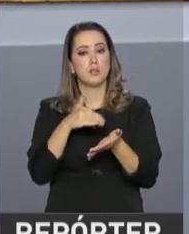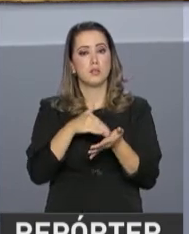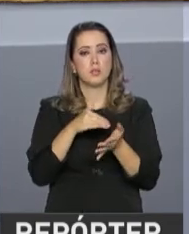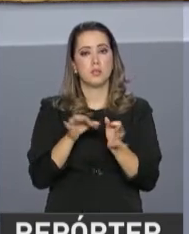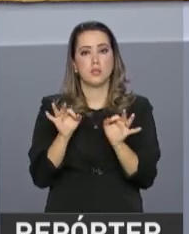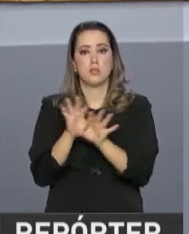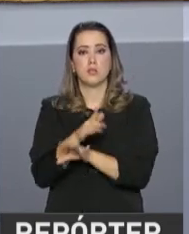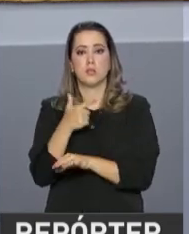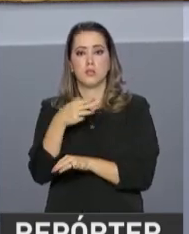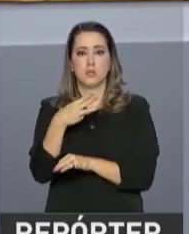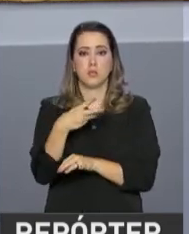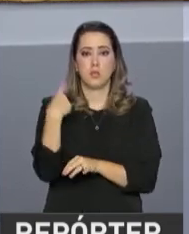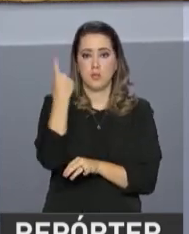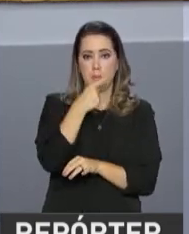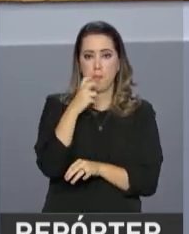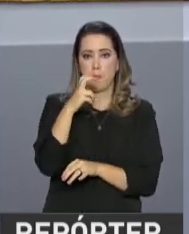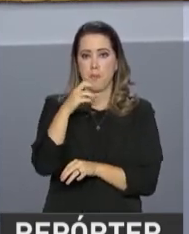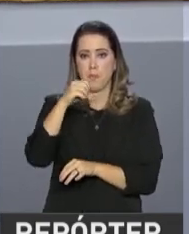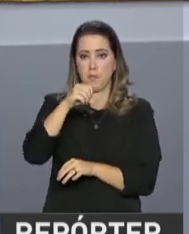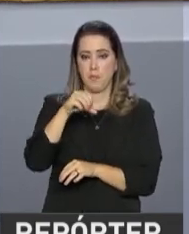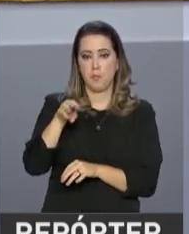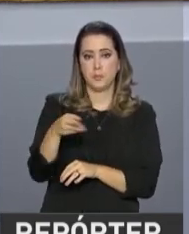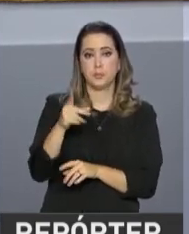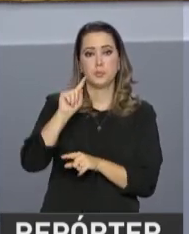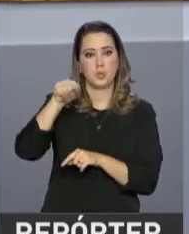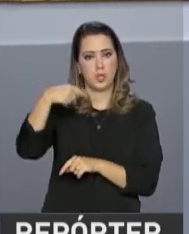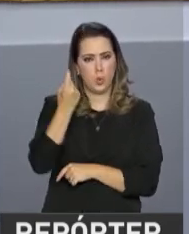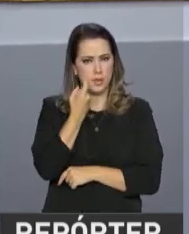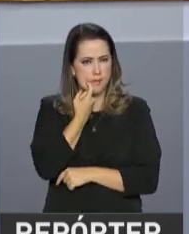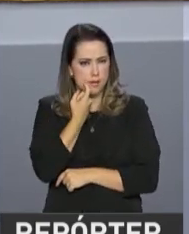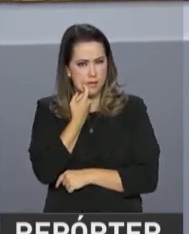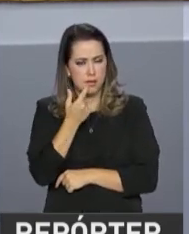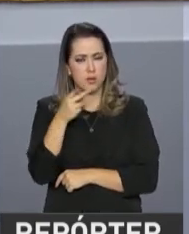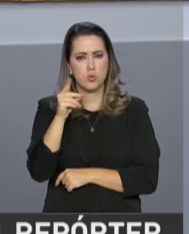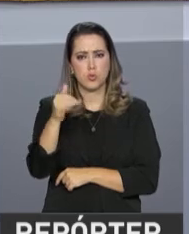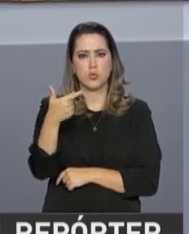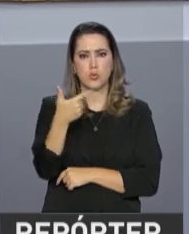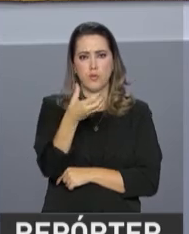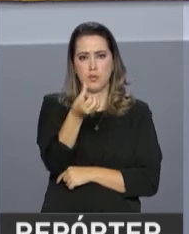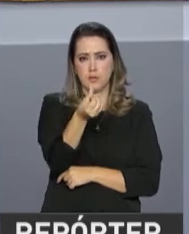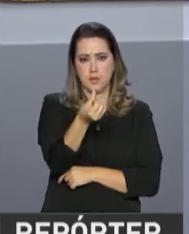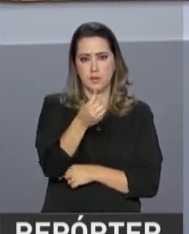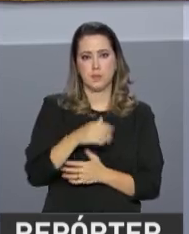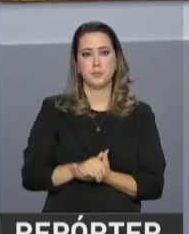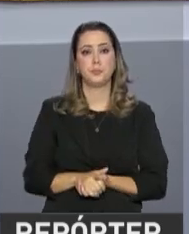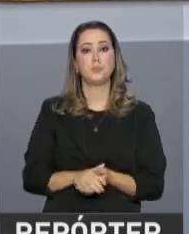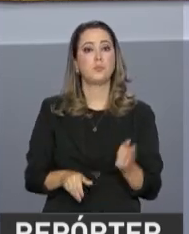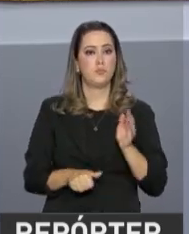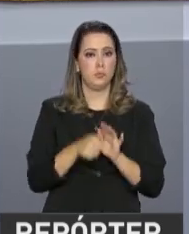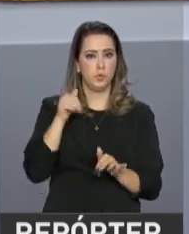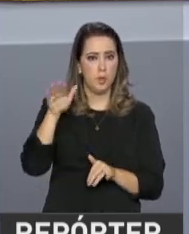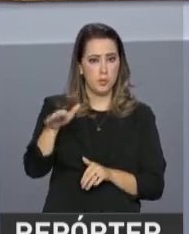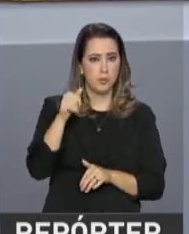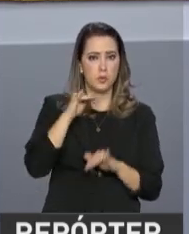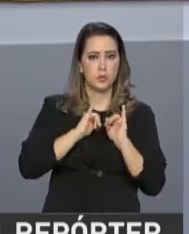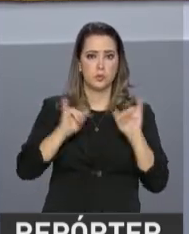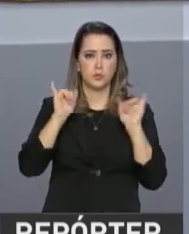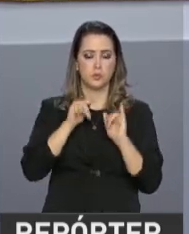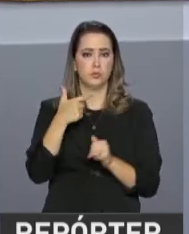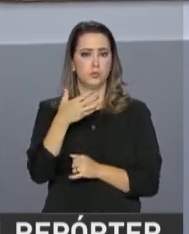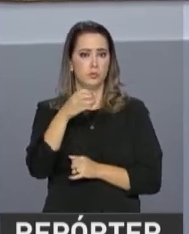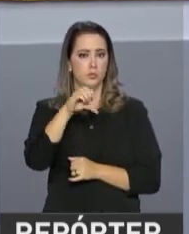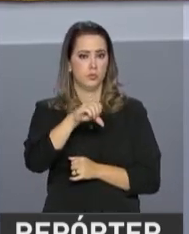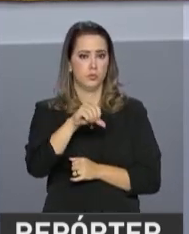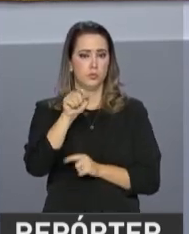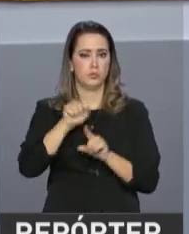termina às 23 horas e 59 minutos da próxima sexta feira dia 26 a primeira chamada deve ser divulgada no dia